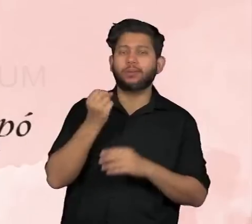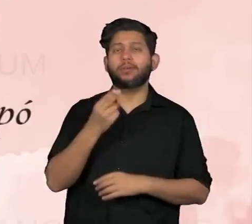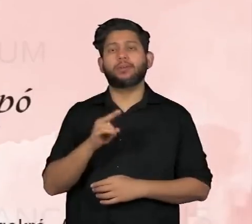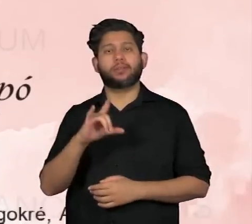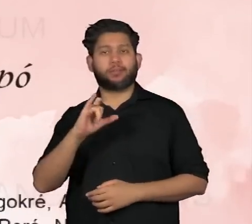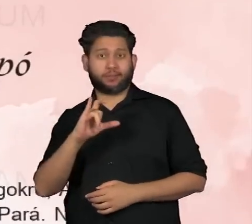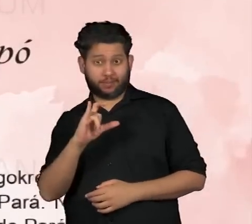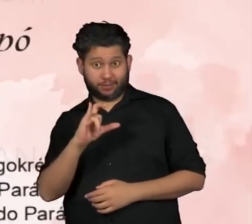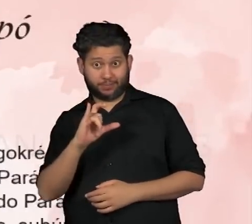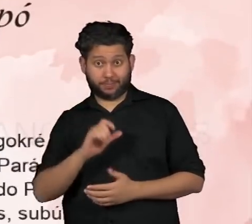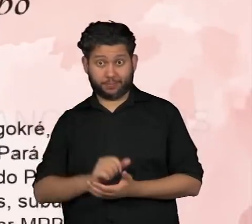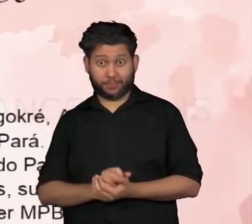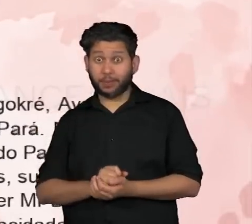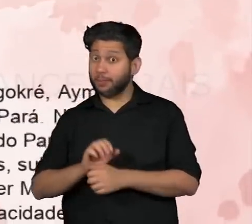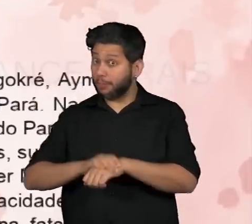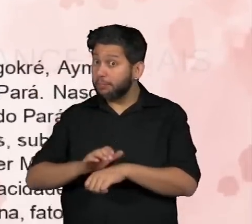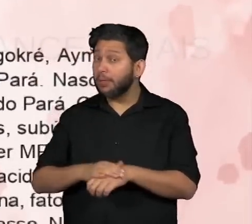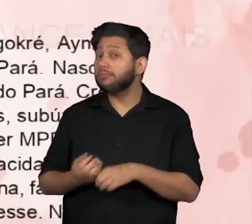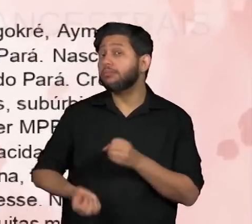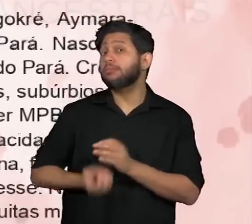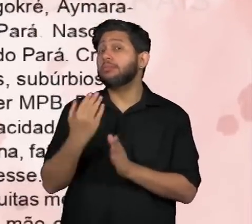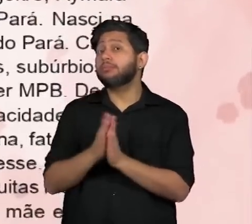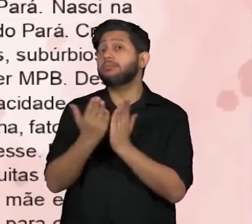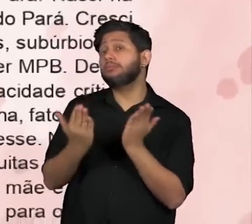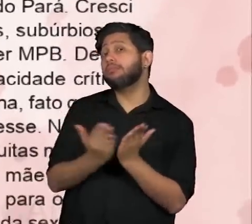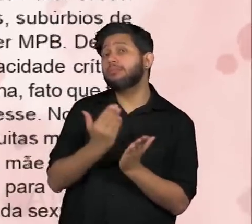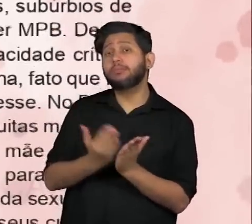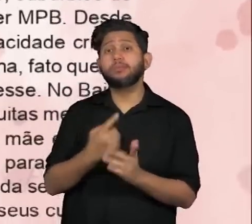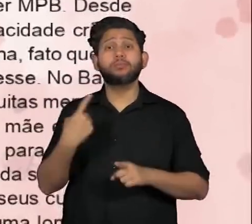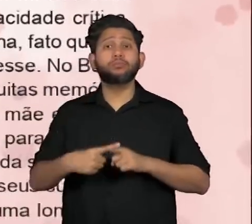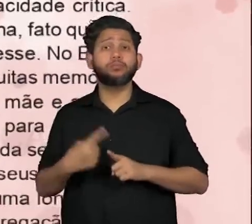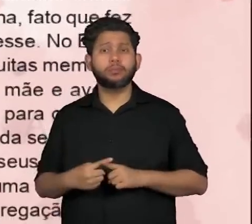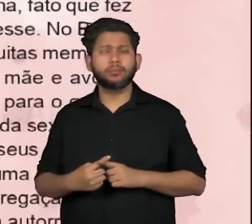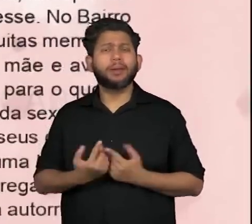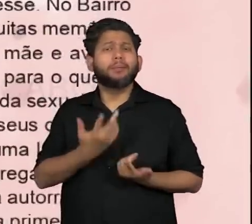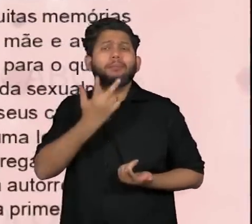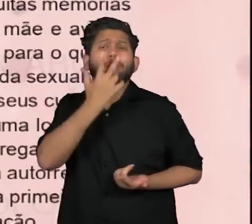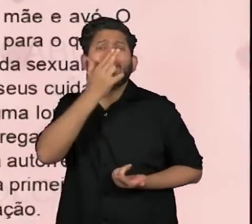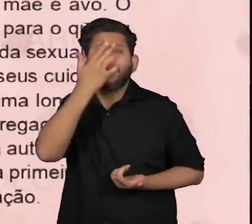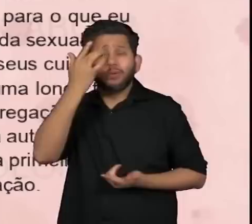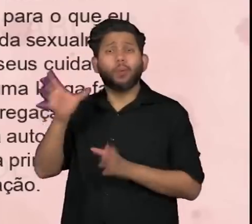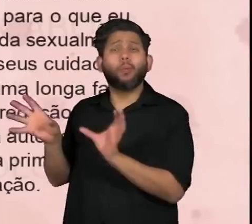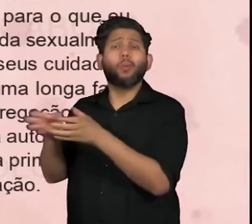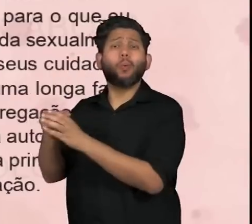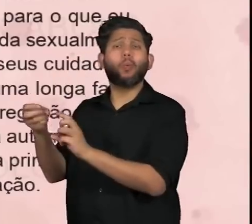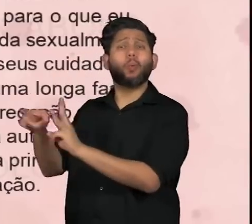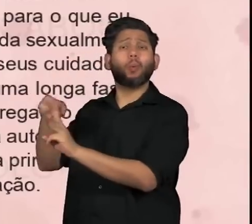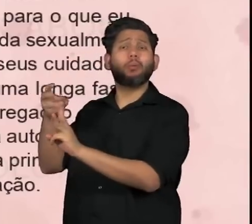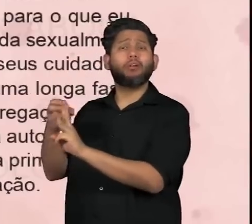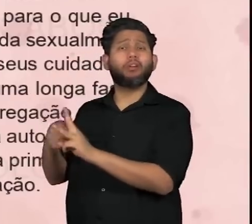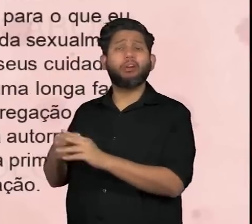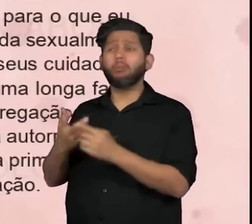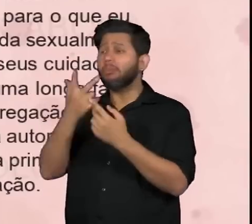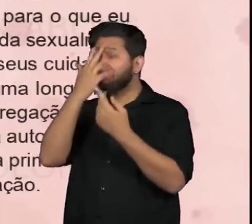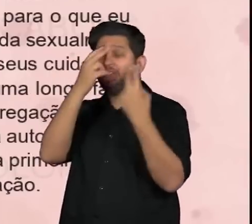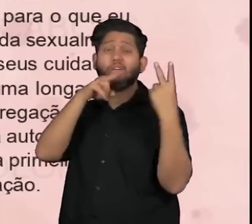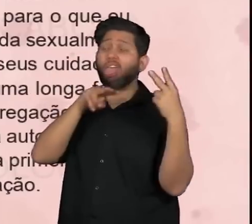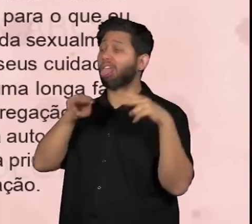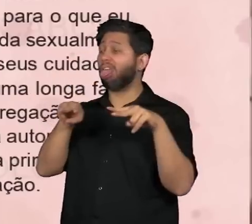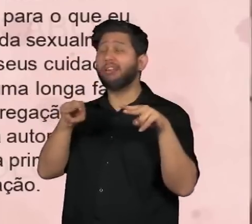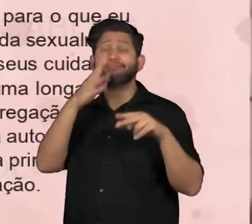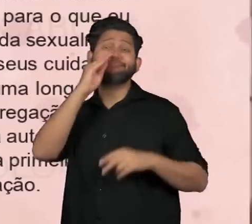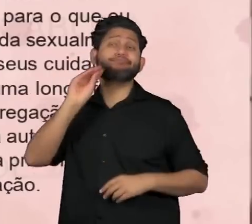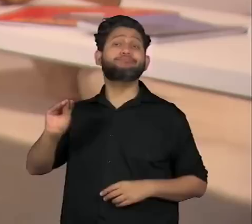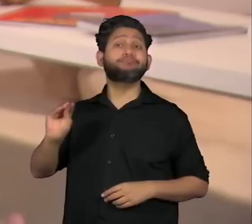A ideia da obra surgiu da necessidade de romper com a invisibilidade e o apagamento dos povos originários do